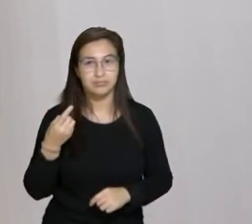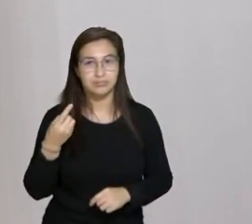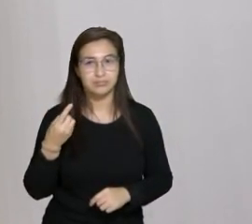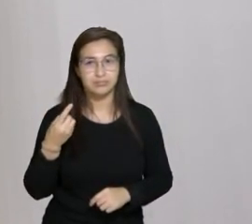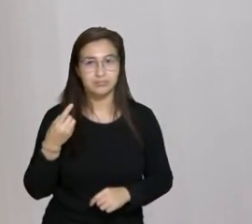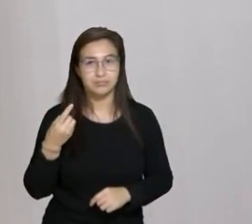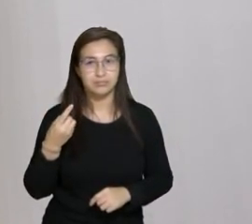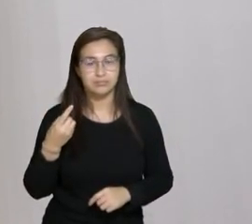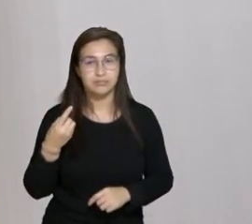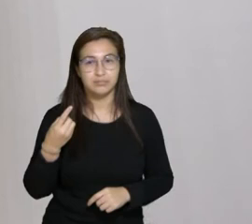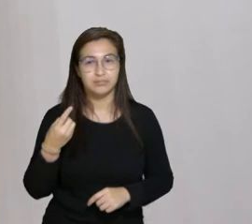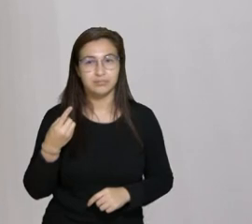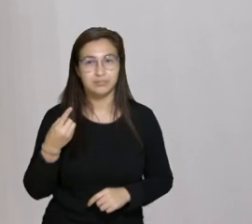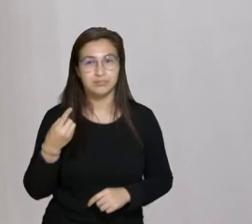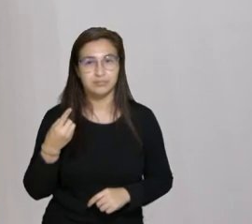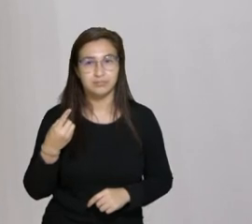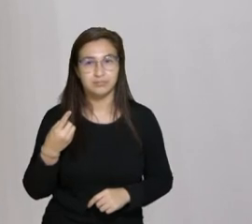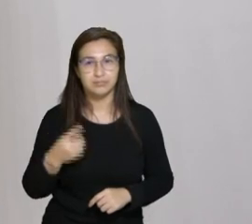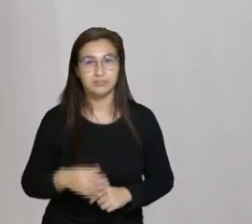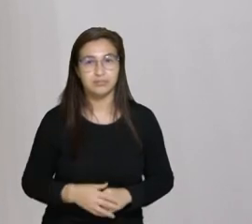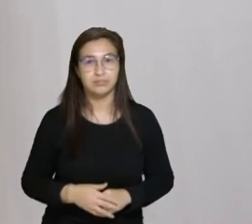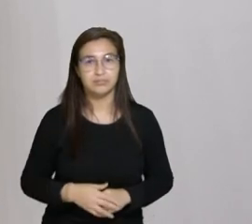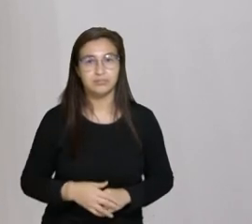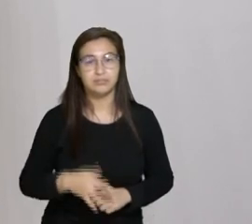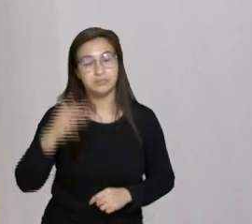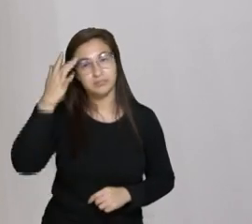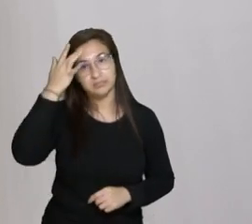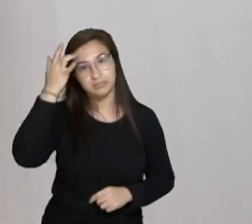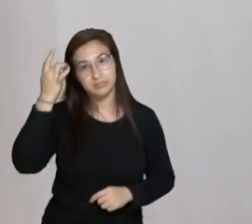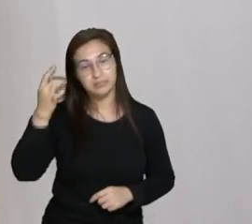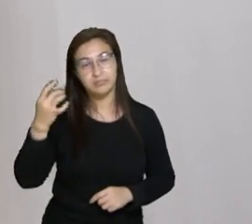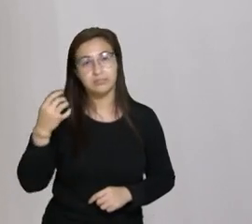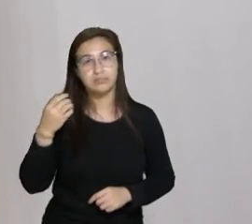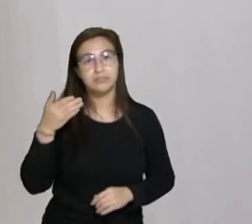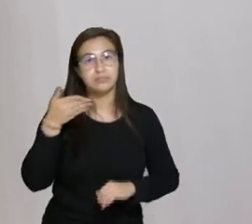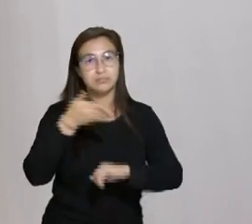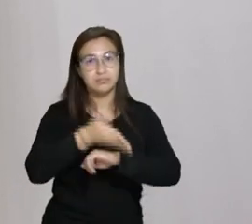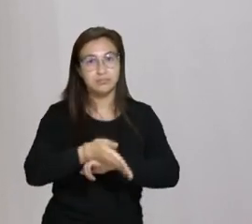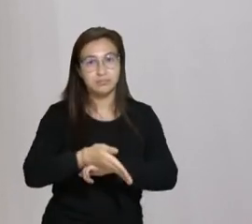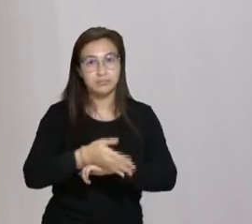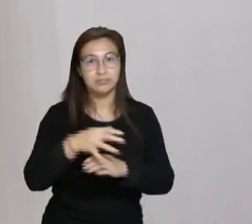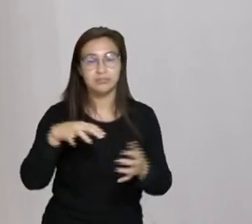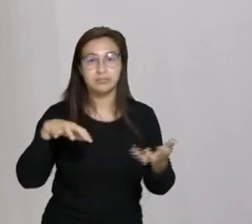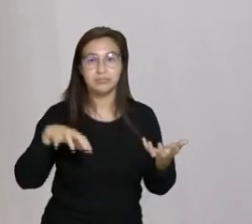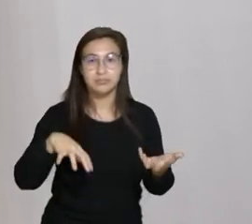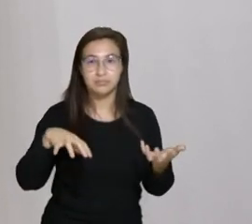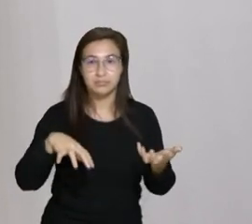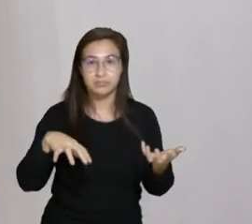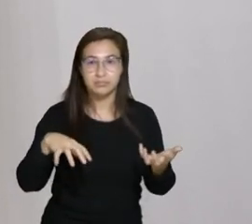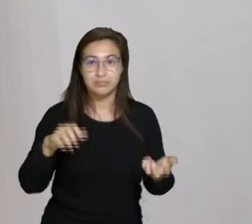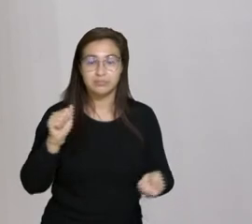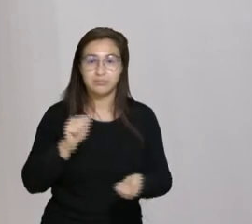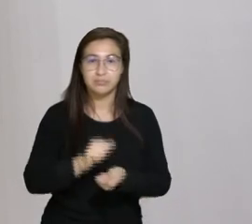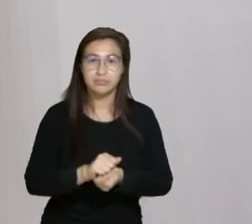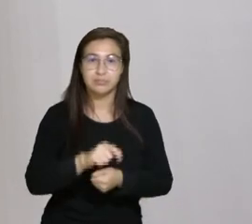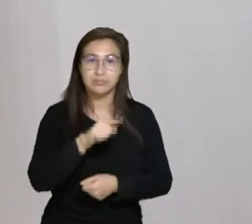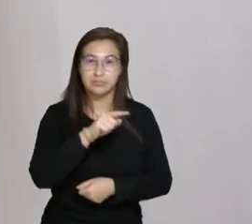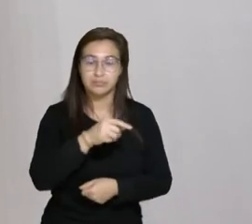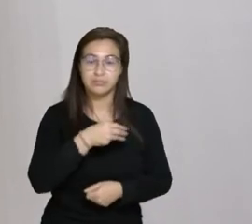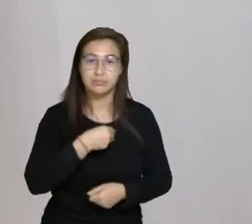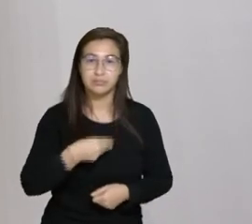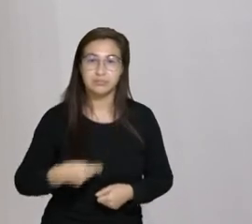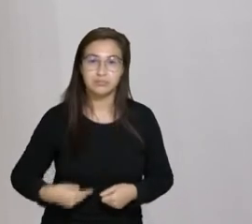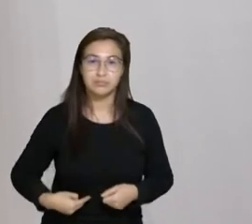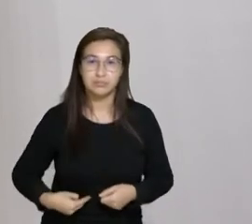Levarei amanhã viajar a Brasília temos algumas encontro lá com o ministério para